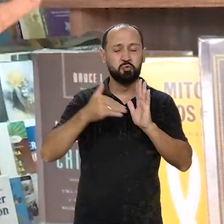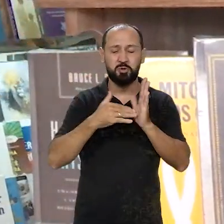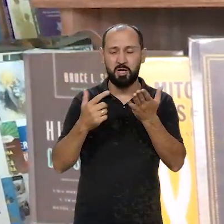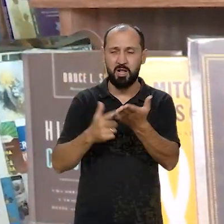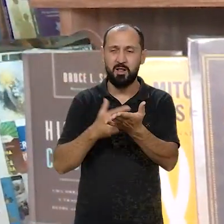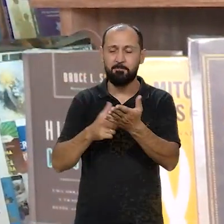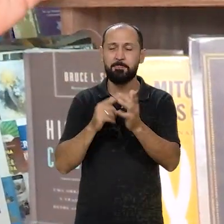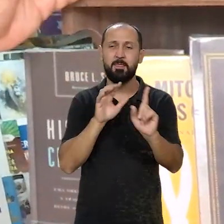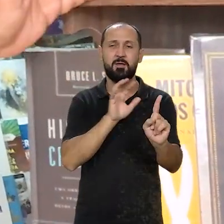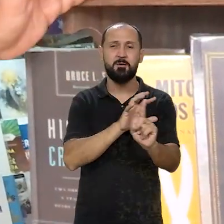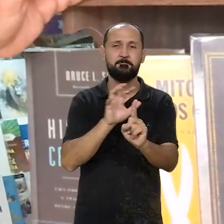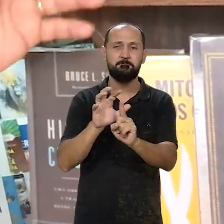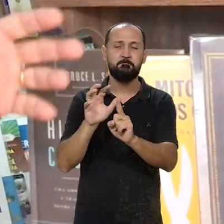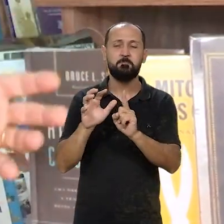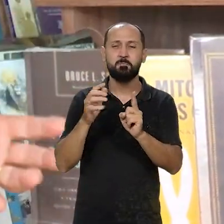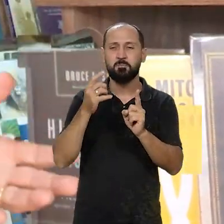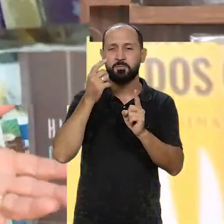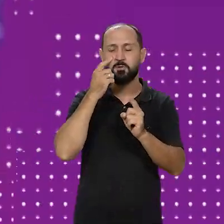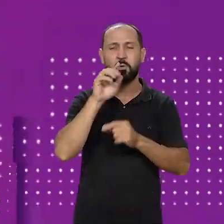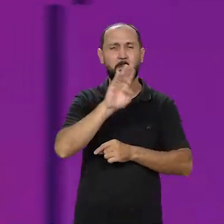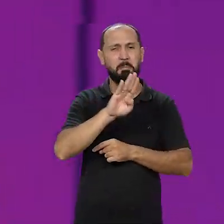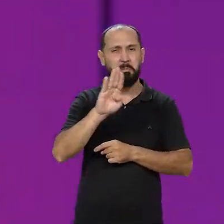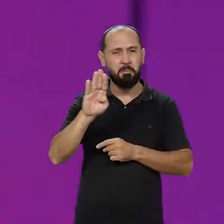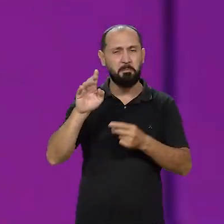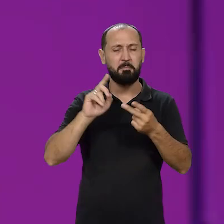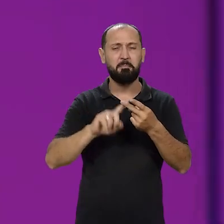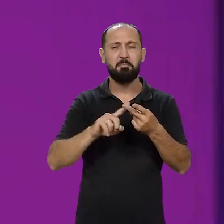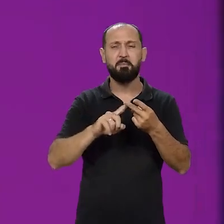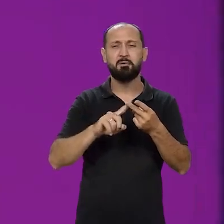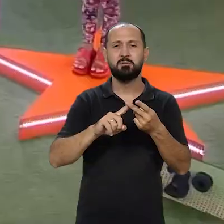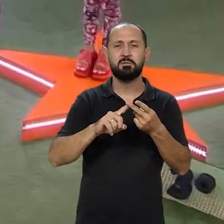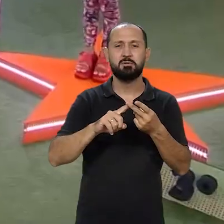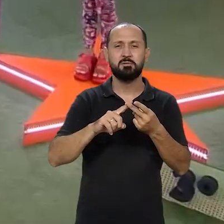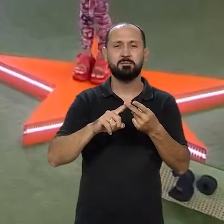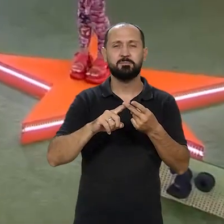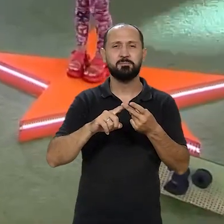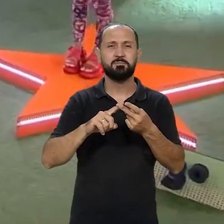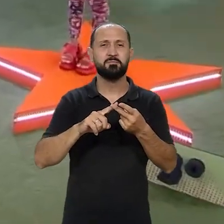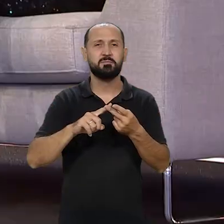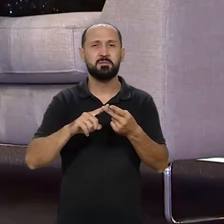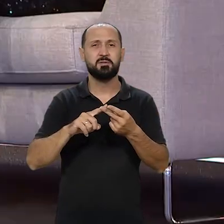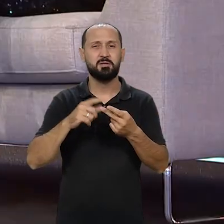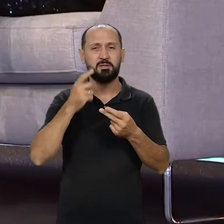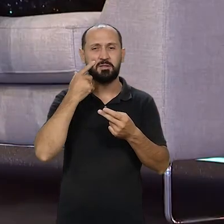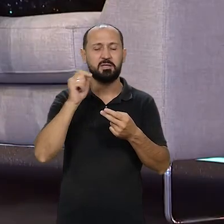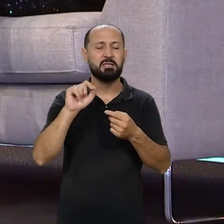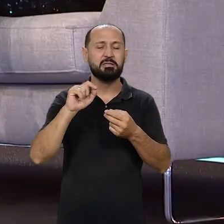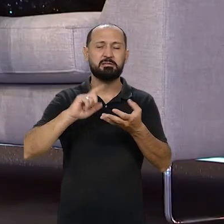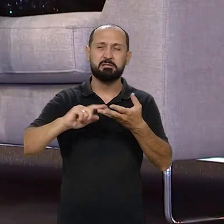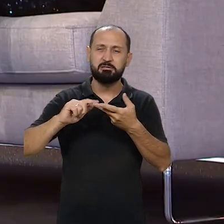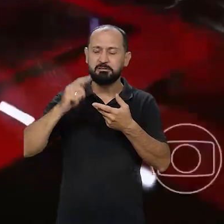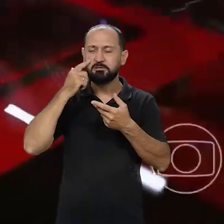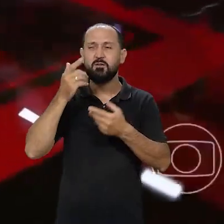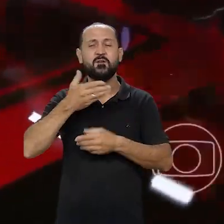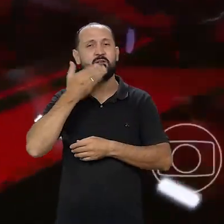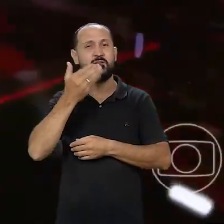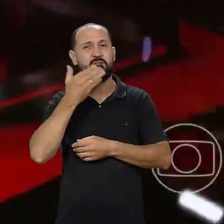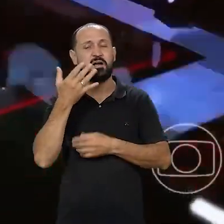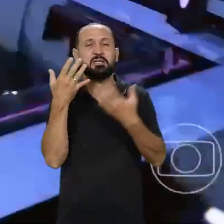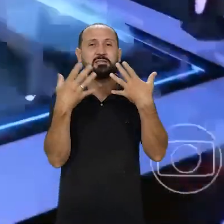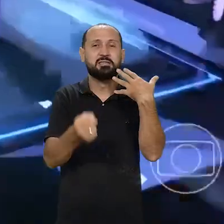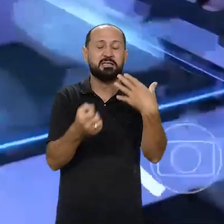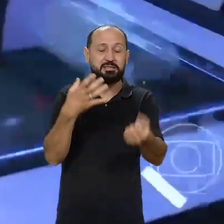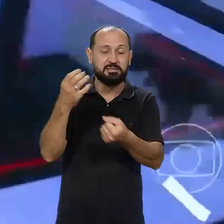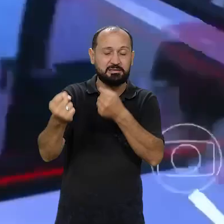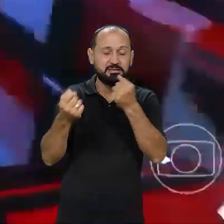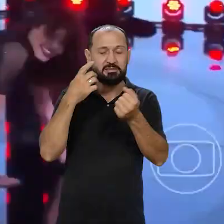tempos. Esse livro influenciou Big Brother Brasil, Dança dos Famosos, esses enlatados que são fáceis